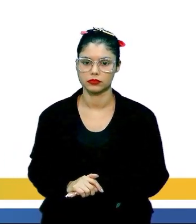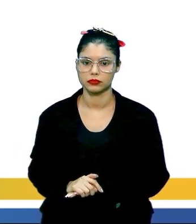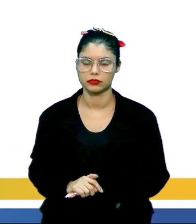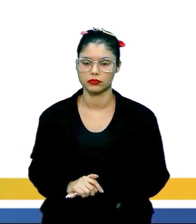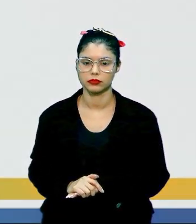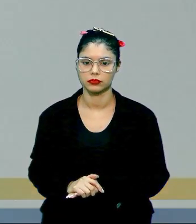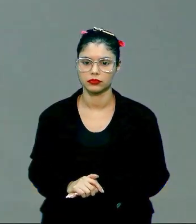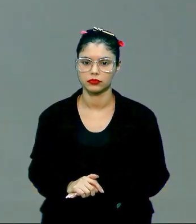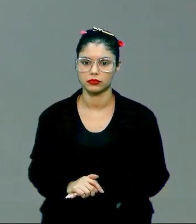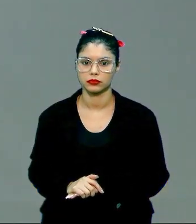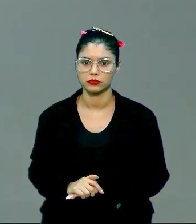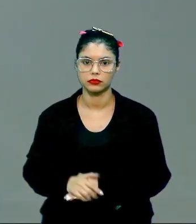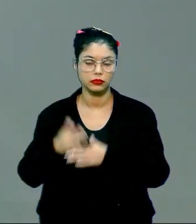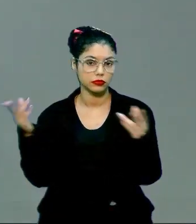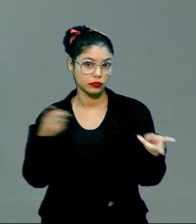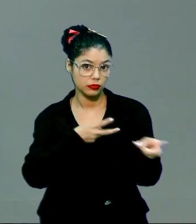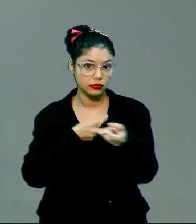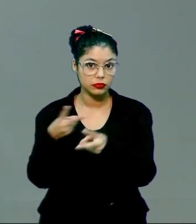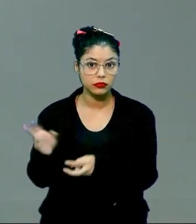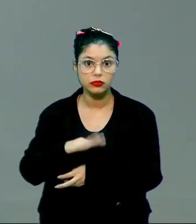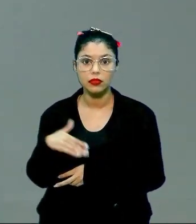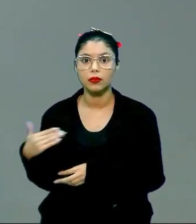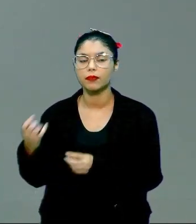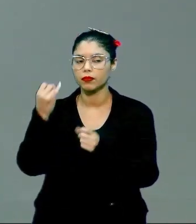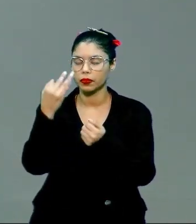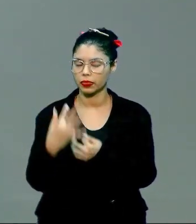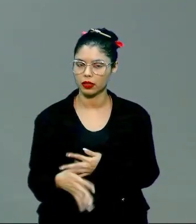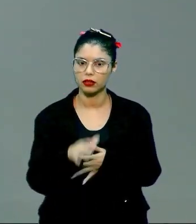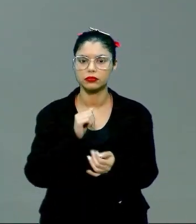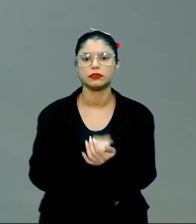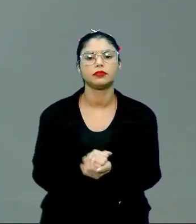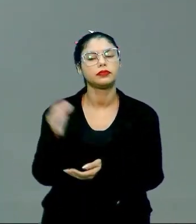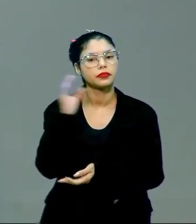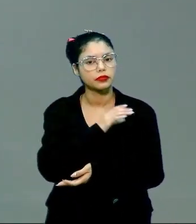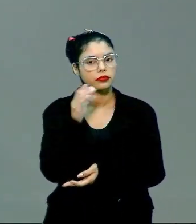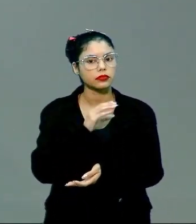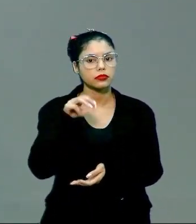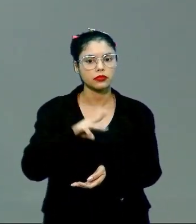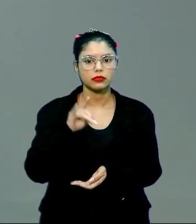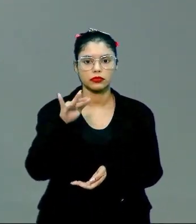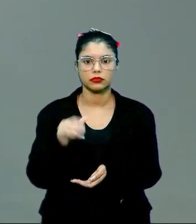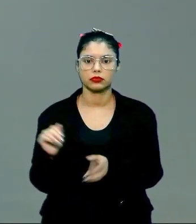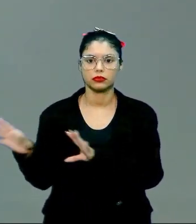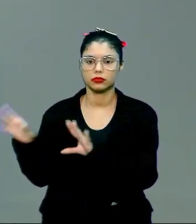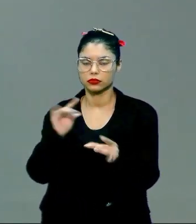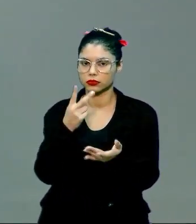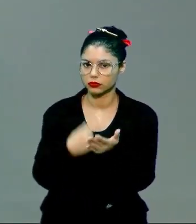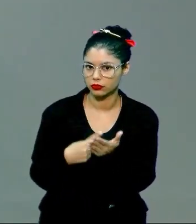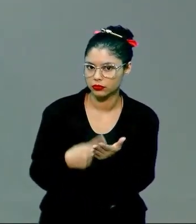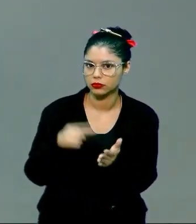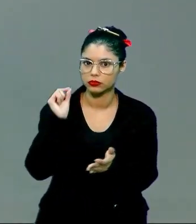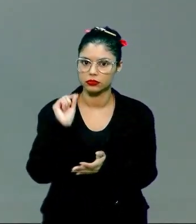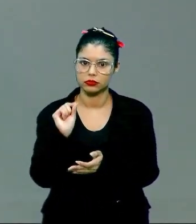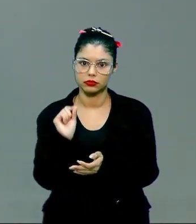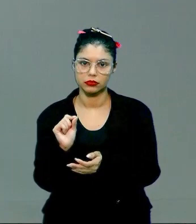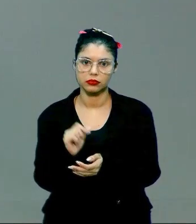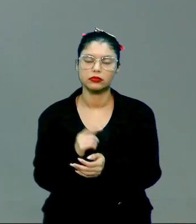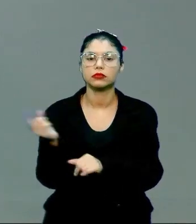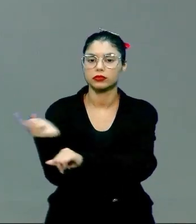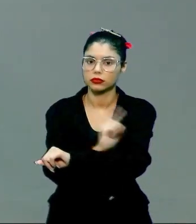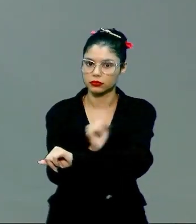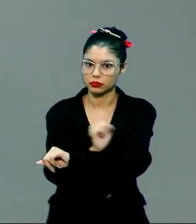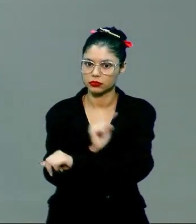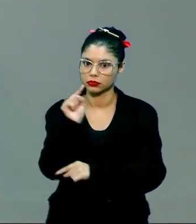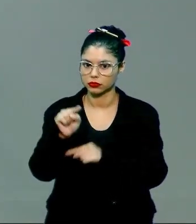B. Percebe que quando tratamos a respeito de aceleração média, leva-se sempre em consideração a